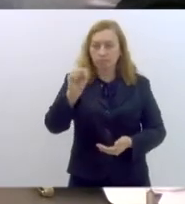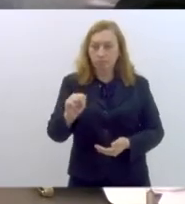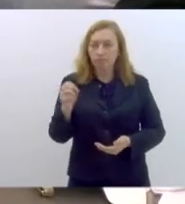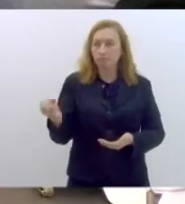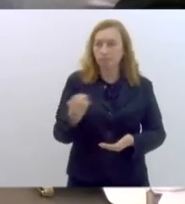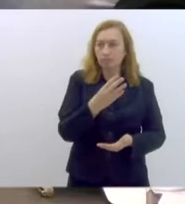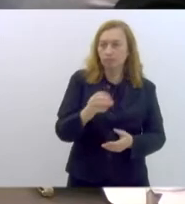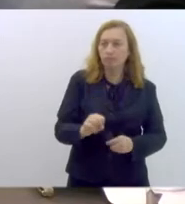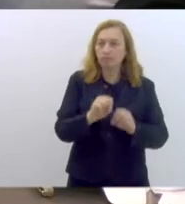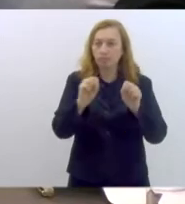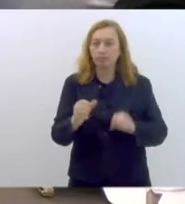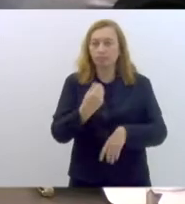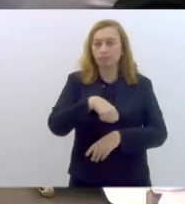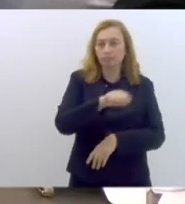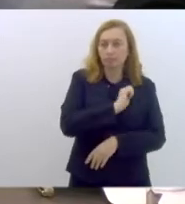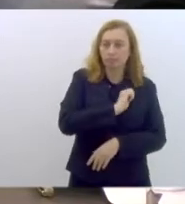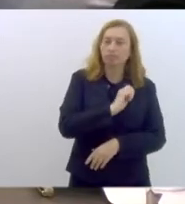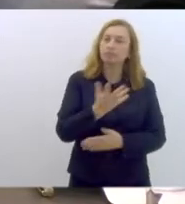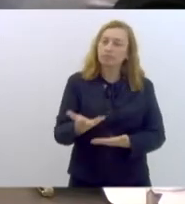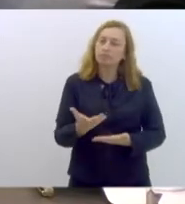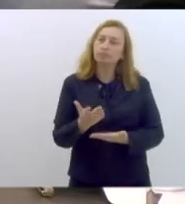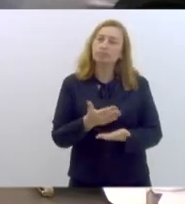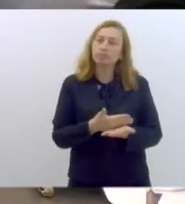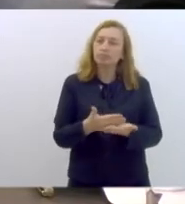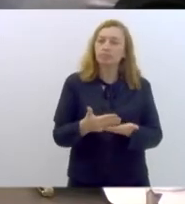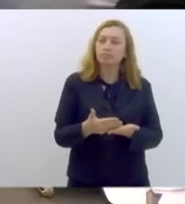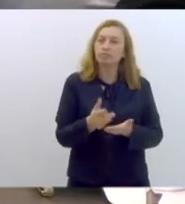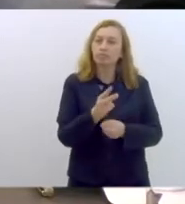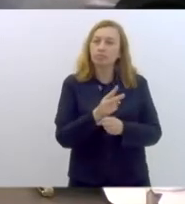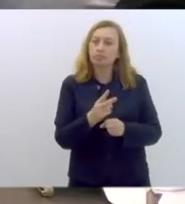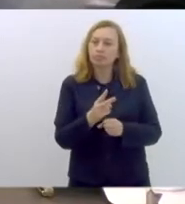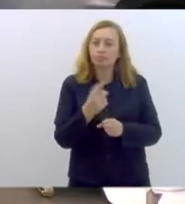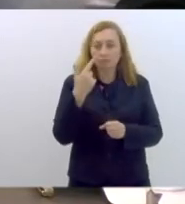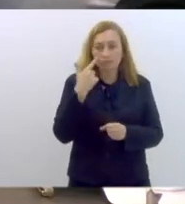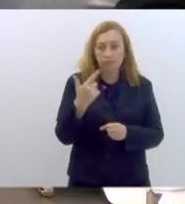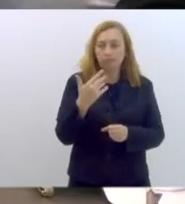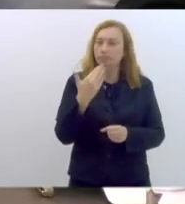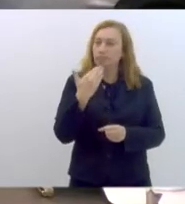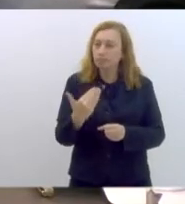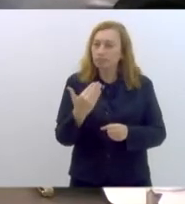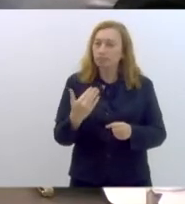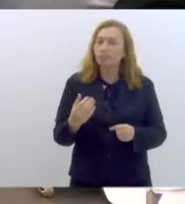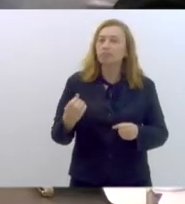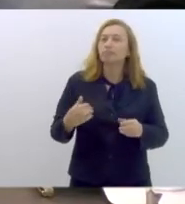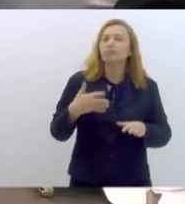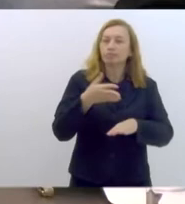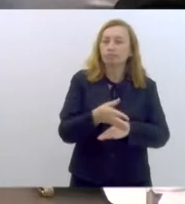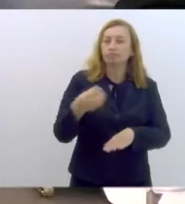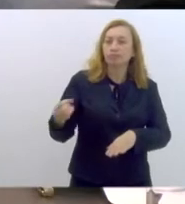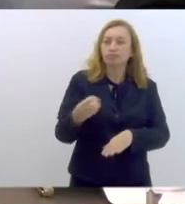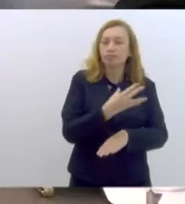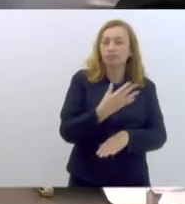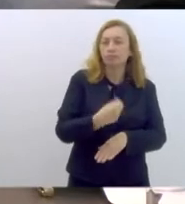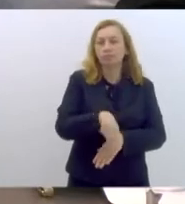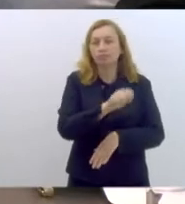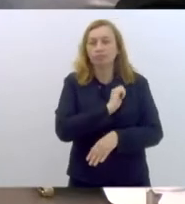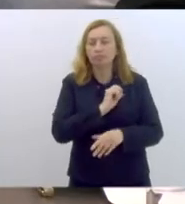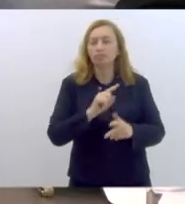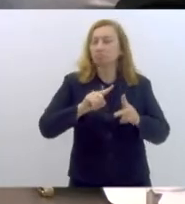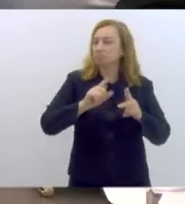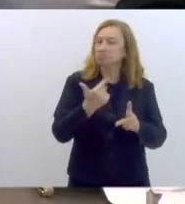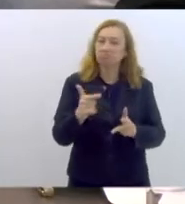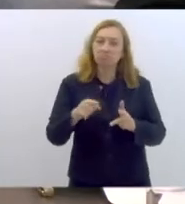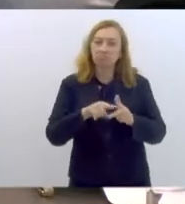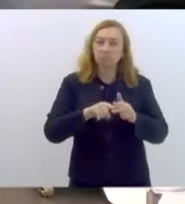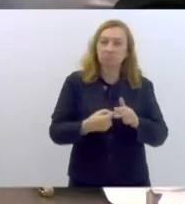em janeiro de 21. A gente começou a buscar a União para poder solicitar a entrada nesse novo regime, só que não havia regulamentação, então